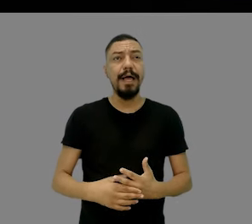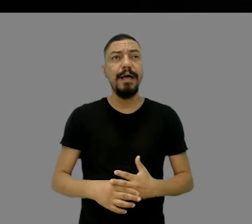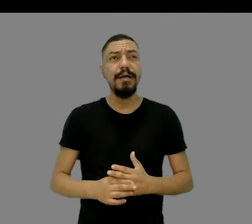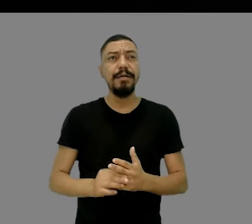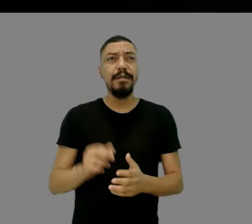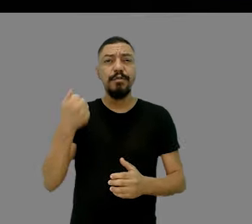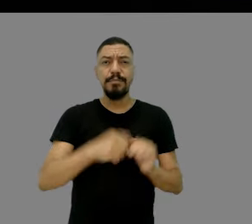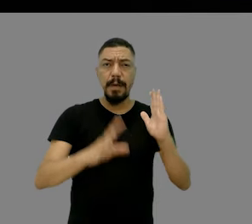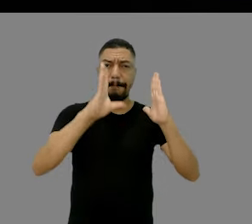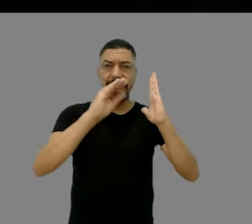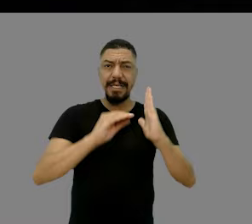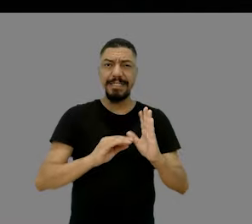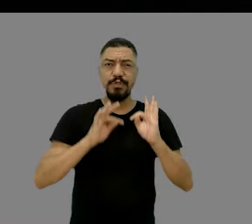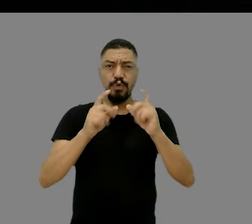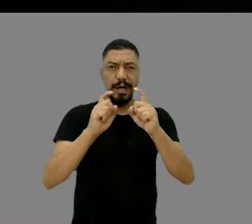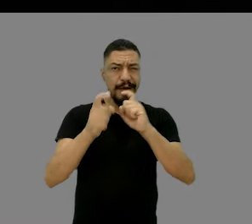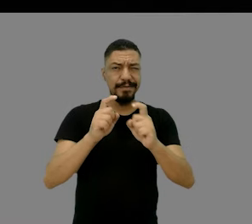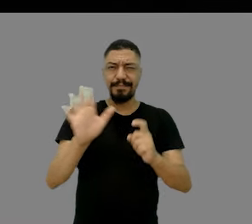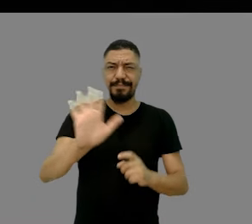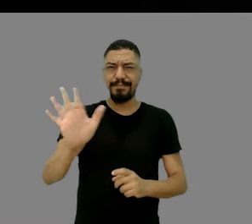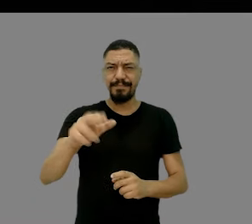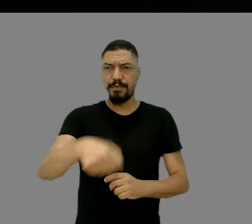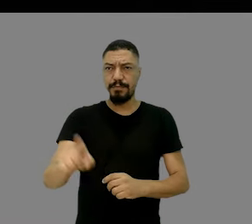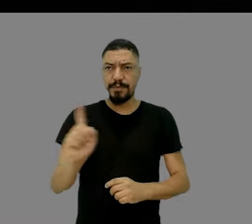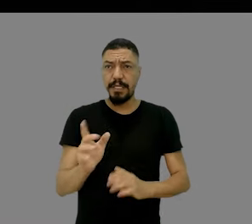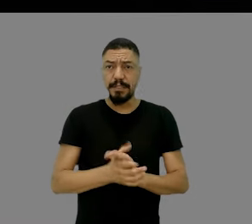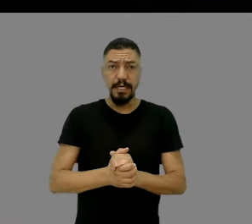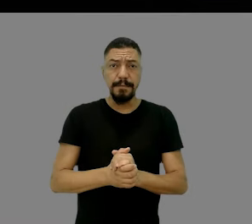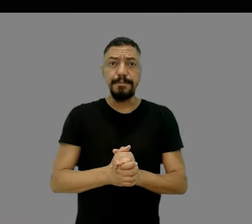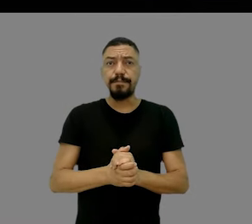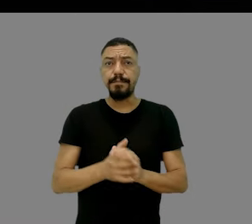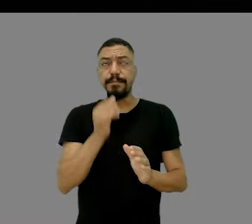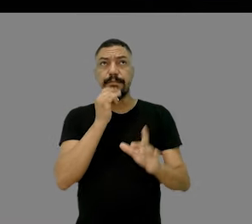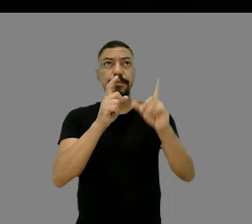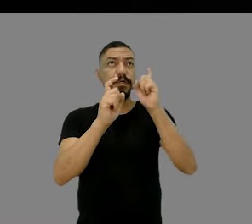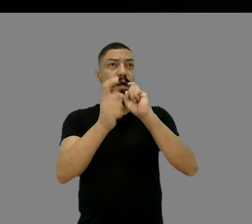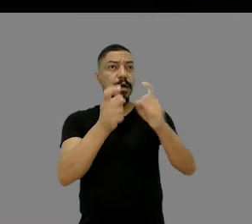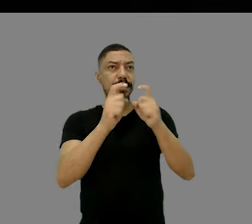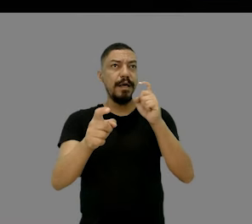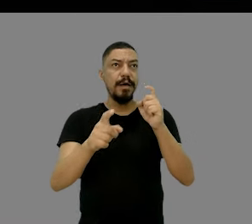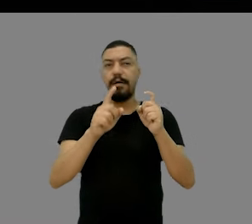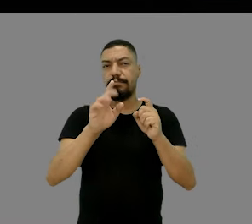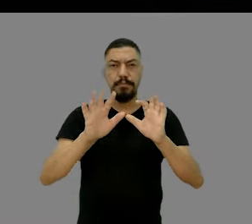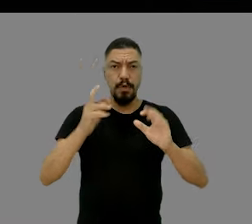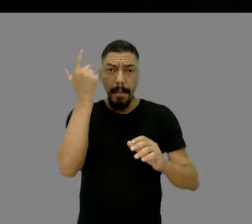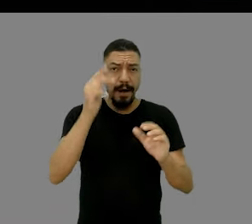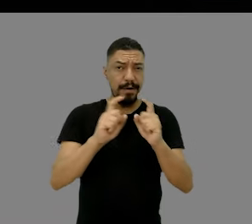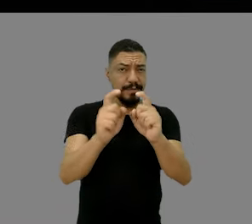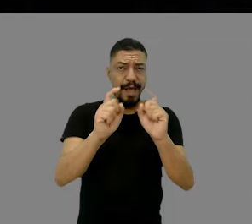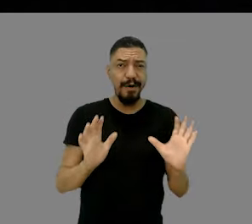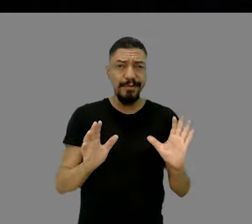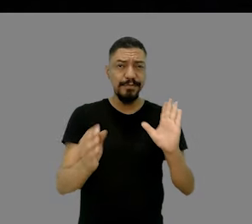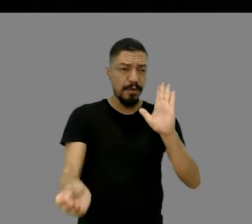Tipo, reuniões são reuniões. Então, você vai colocar ali que, sei lá, durante a sua pré-produção, durante o mês 1 e o